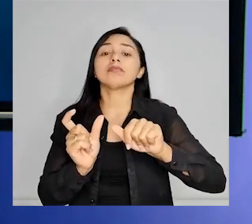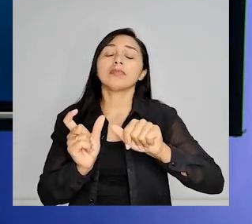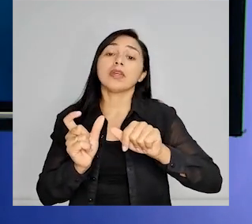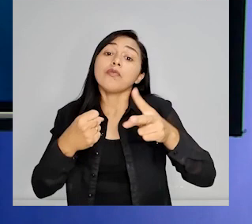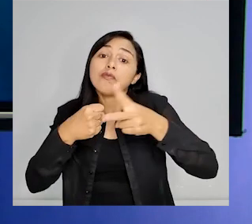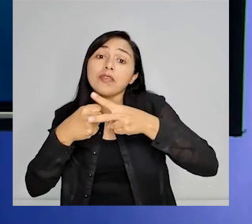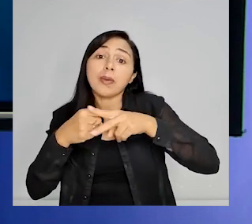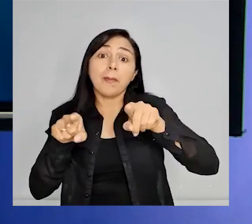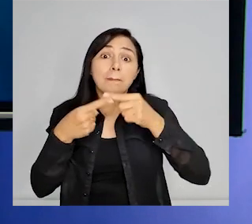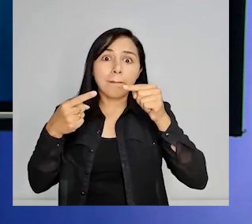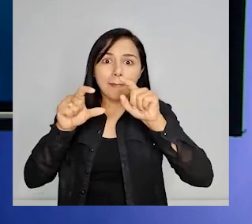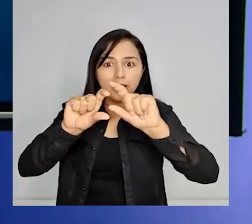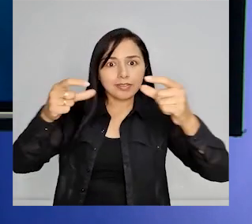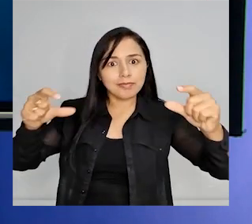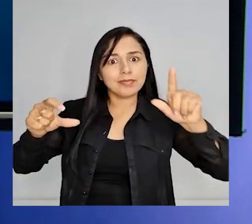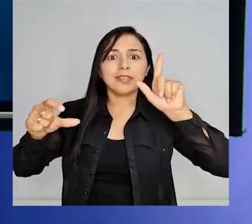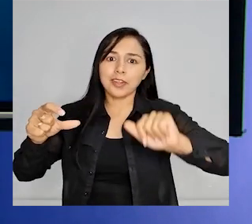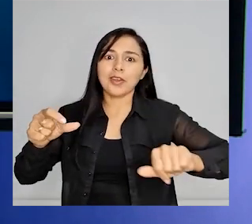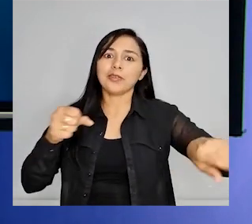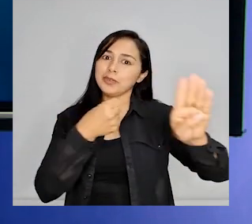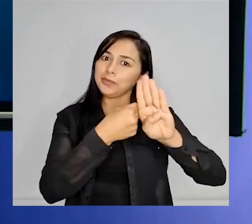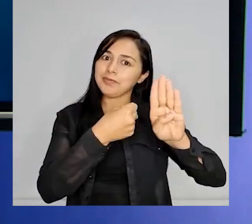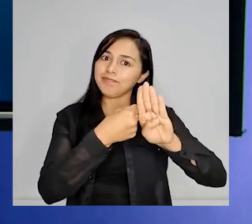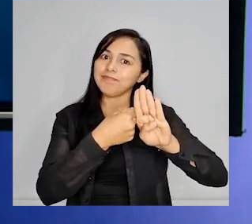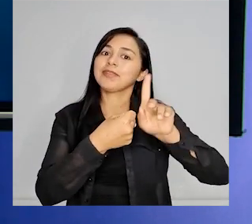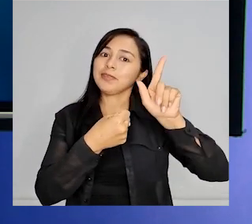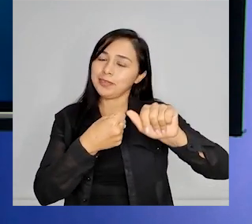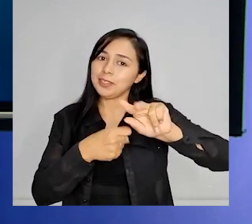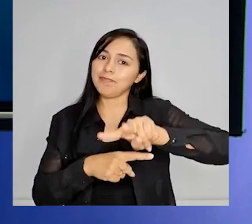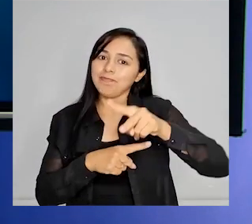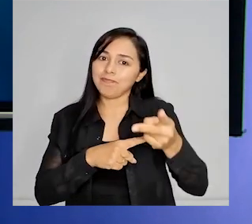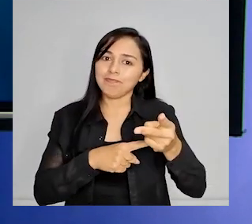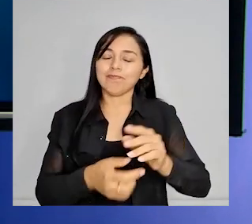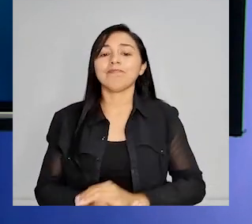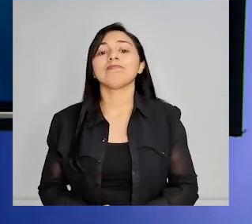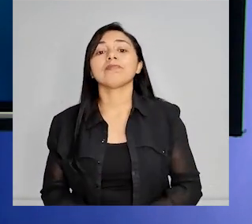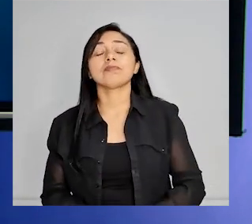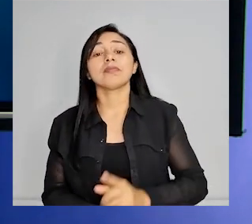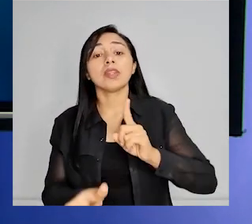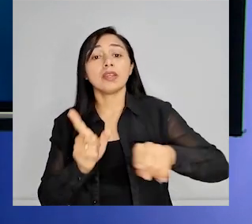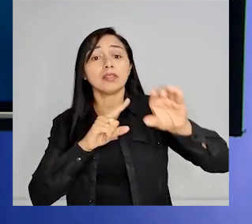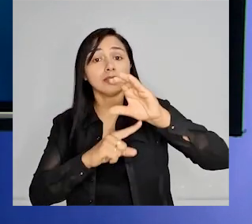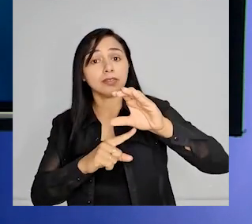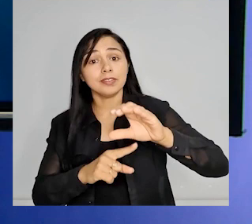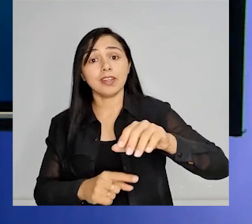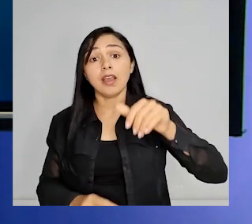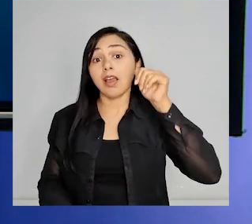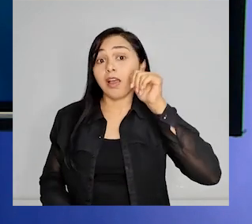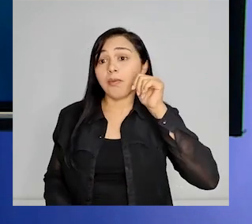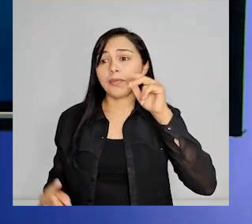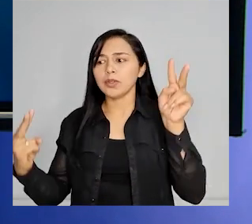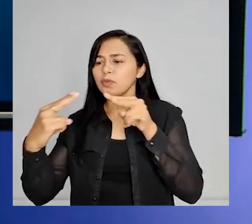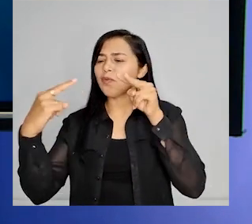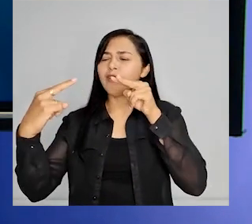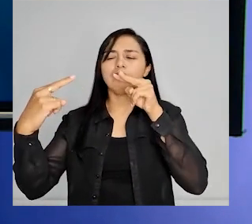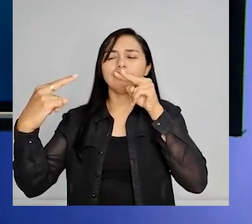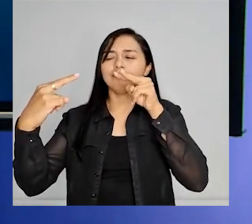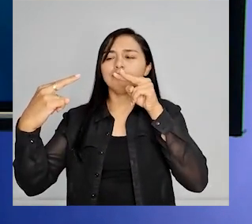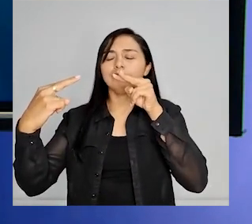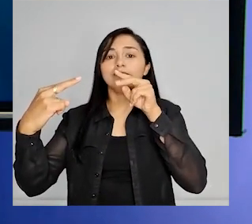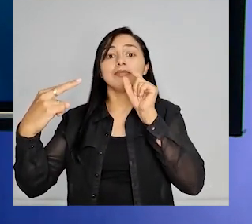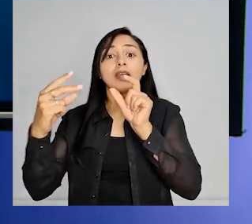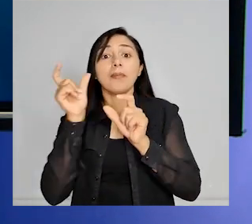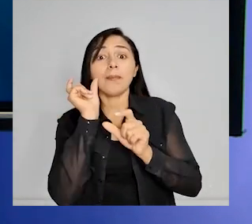substantivo. Na letra C, o olhar da garota era profundo. A palavra grifada é o verbo olhar,